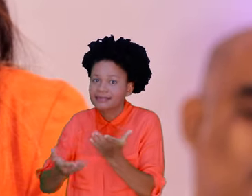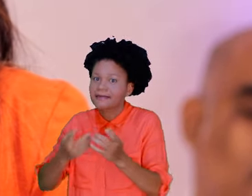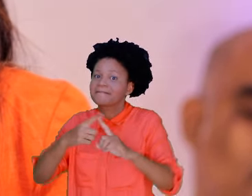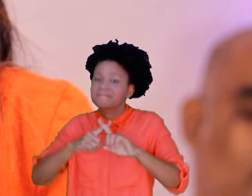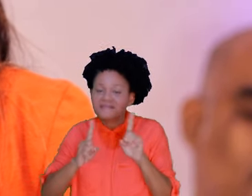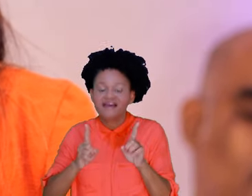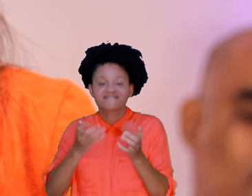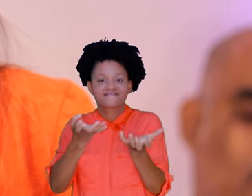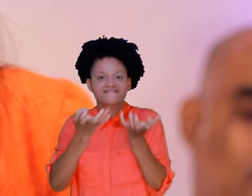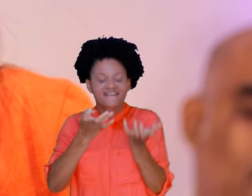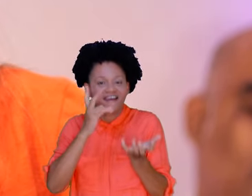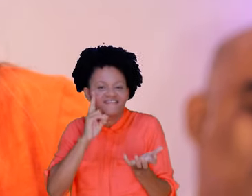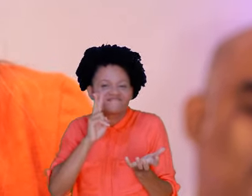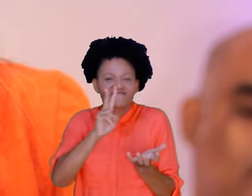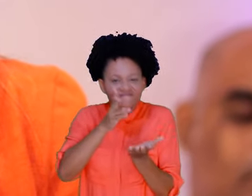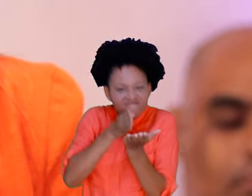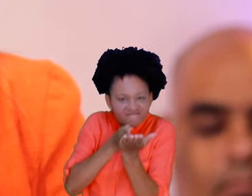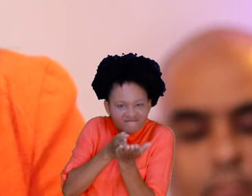perder.